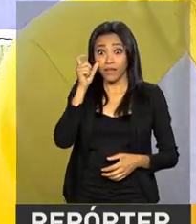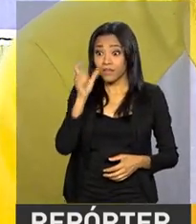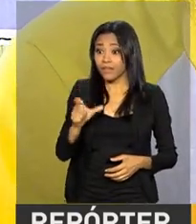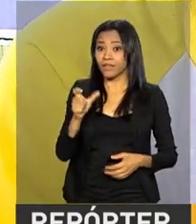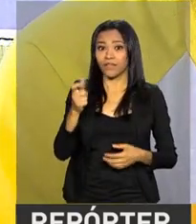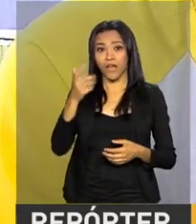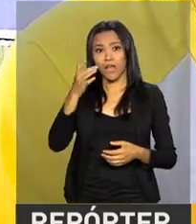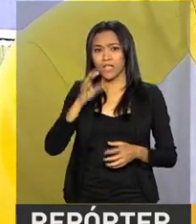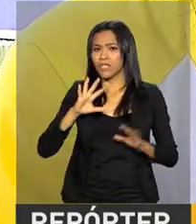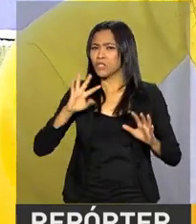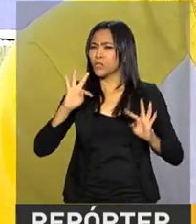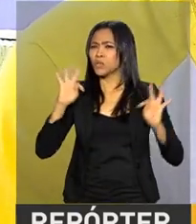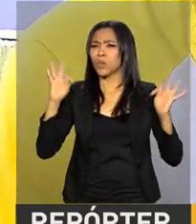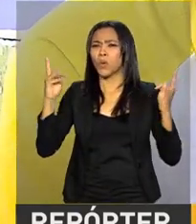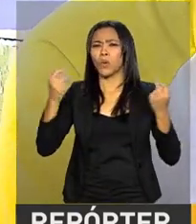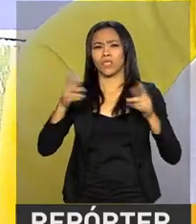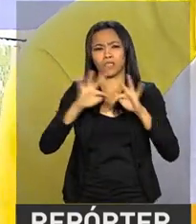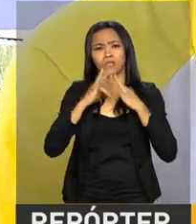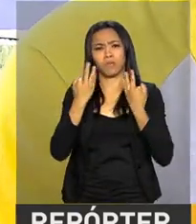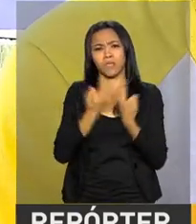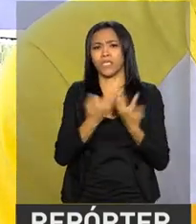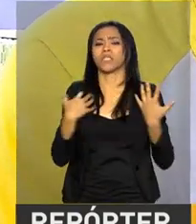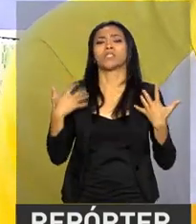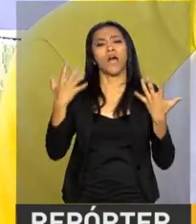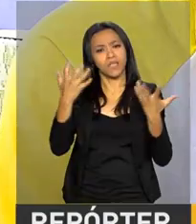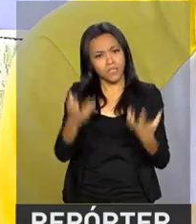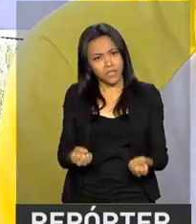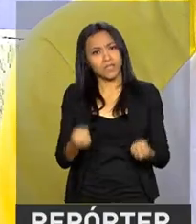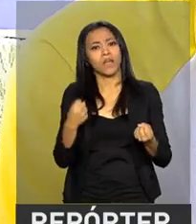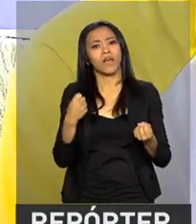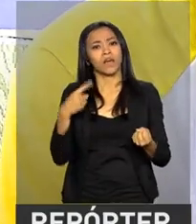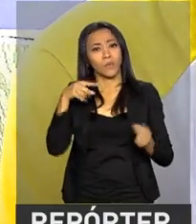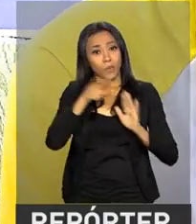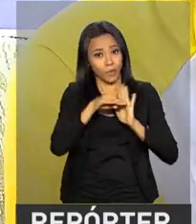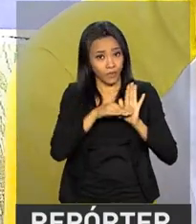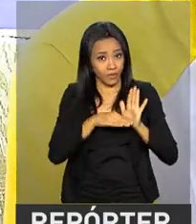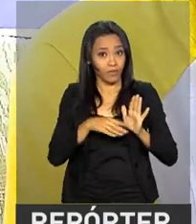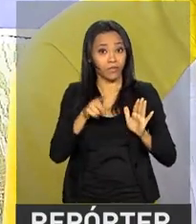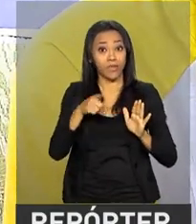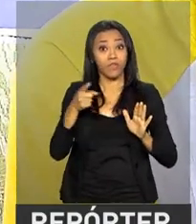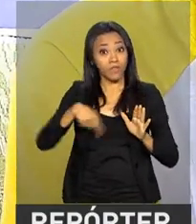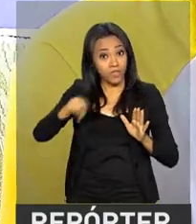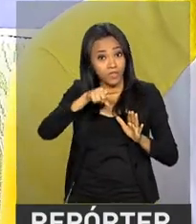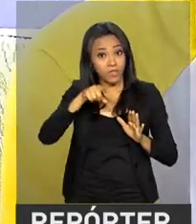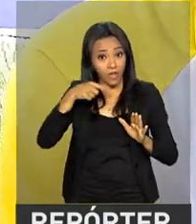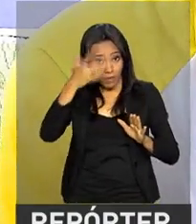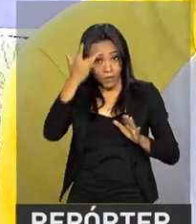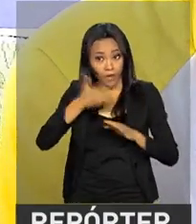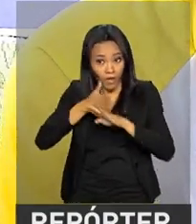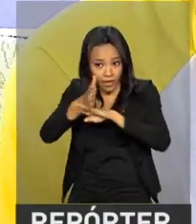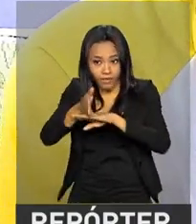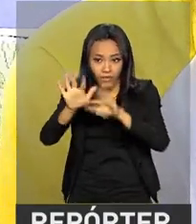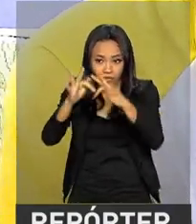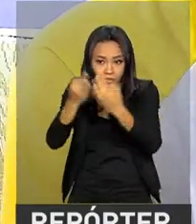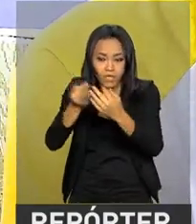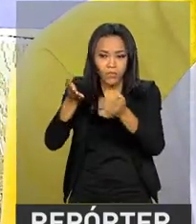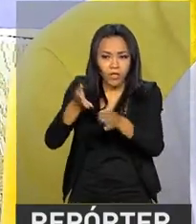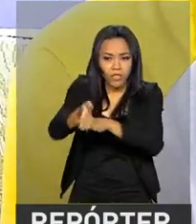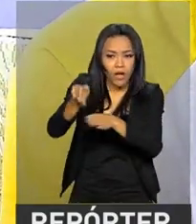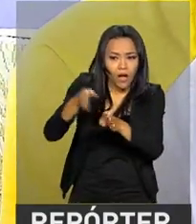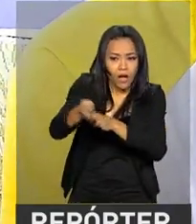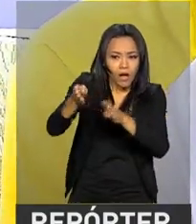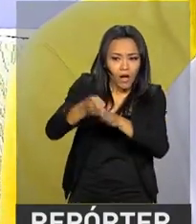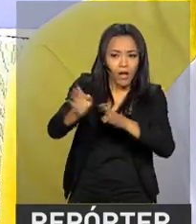programa. Todos abriram, abraçaram o programa de uma maneira incrível, que você adentra a família e pode melhorar aquela família, o que